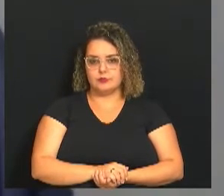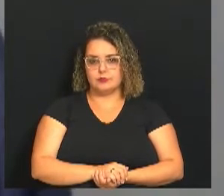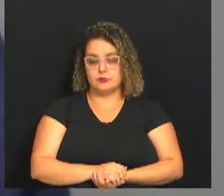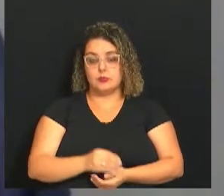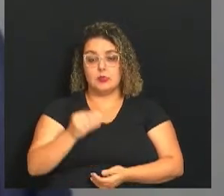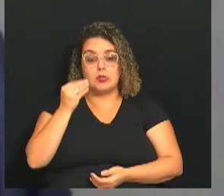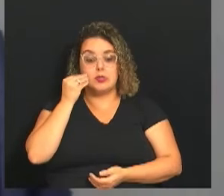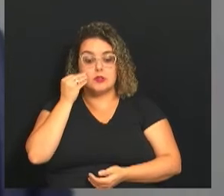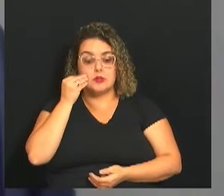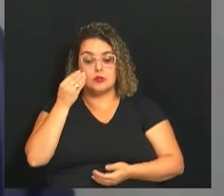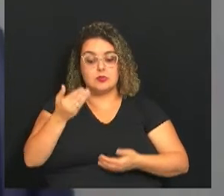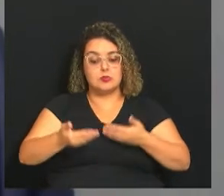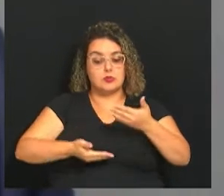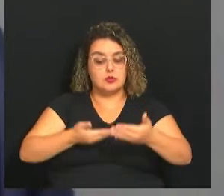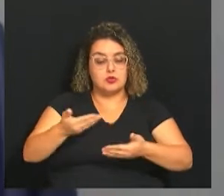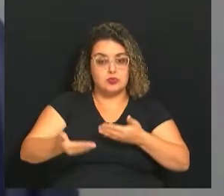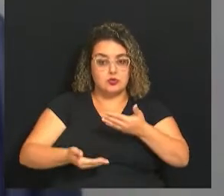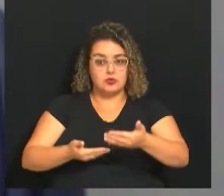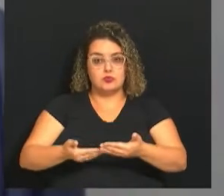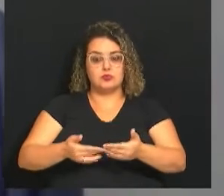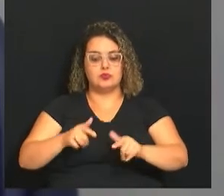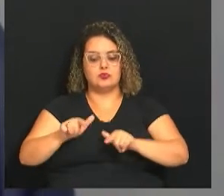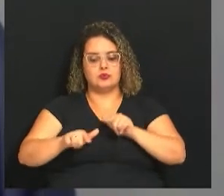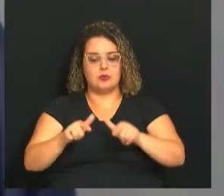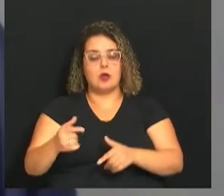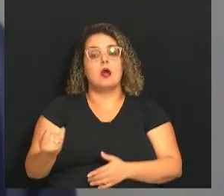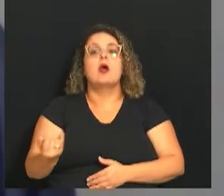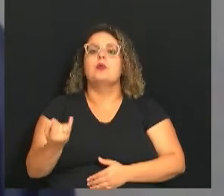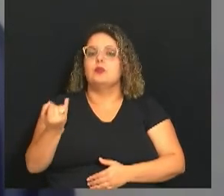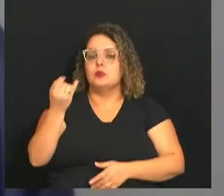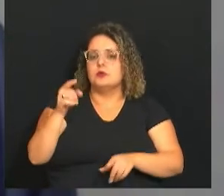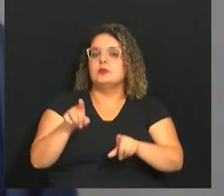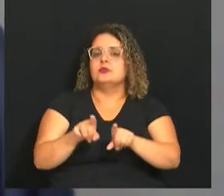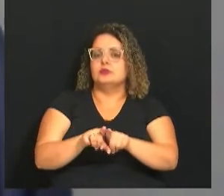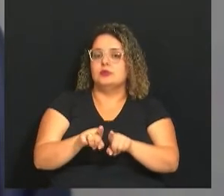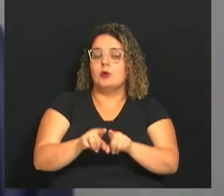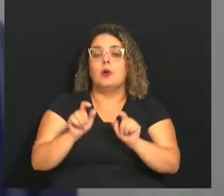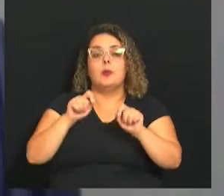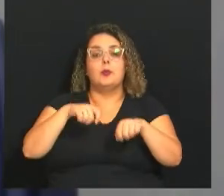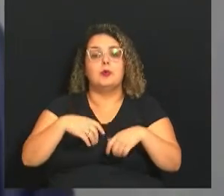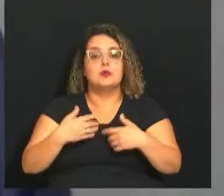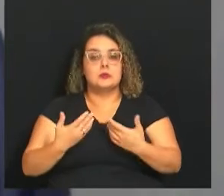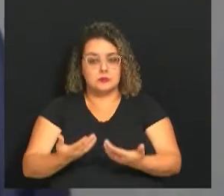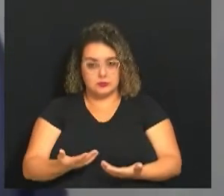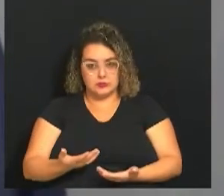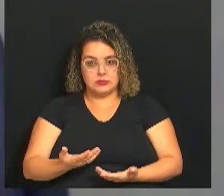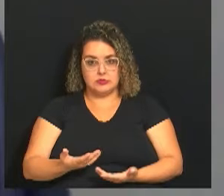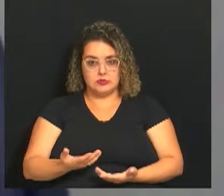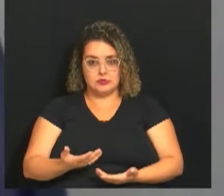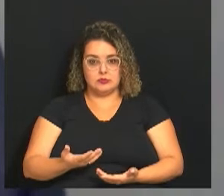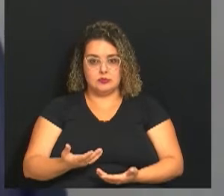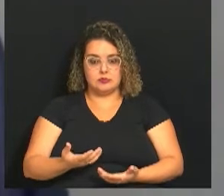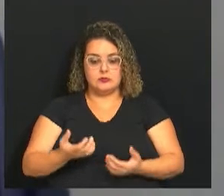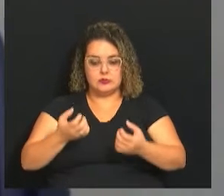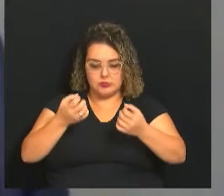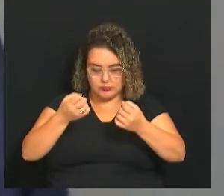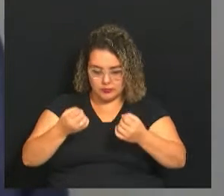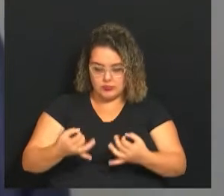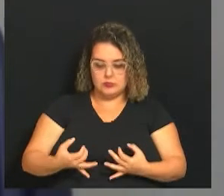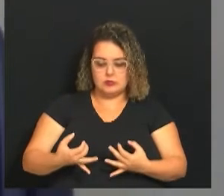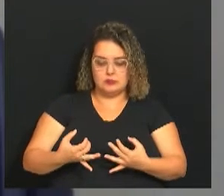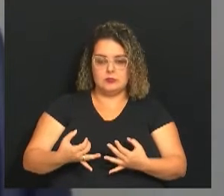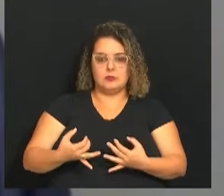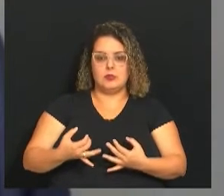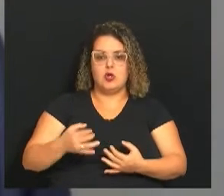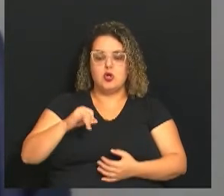do funcionário também é importante, porque a única possibilidade de demissão por justa causa desse funcionário,